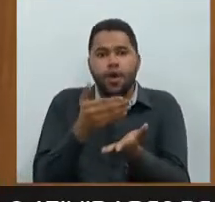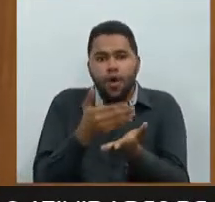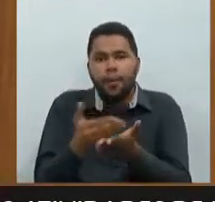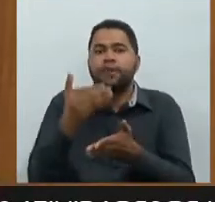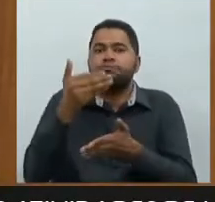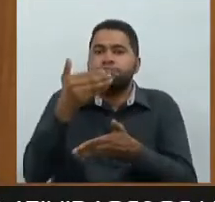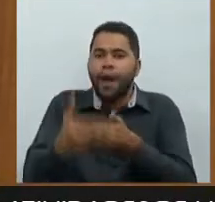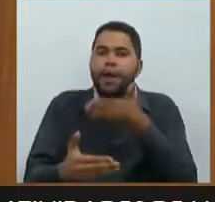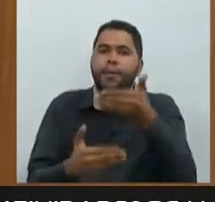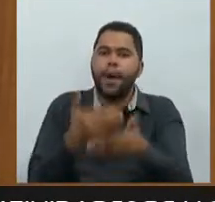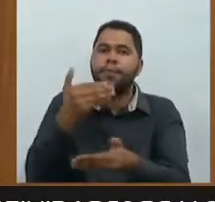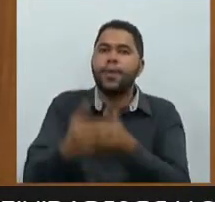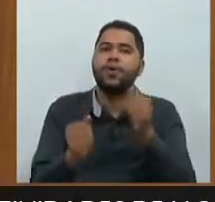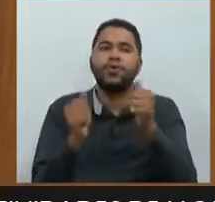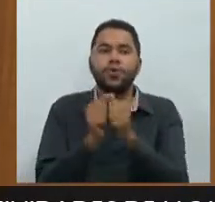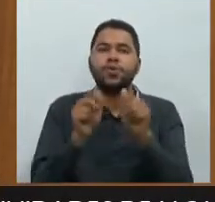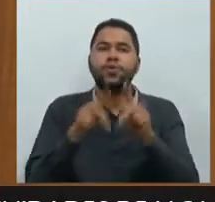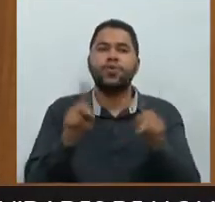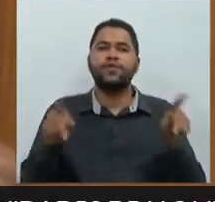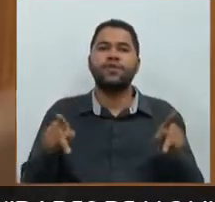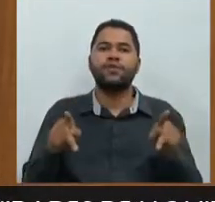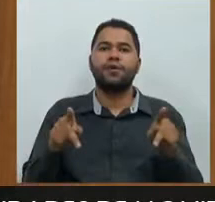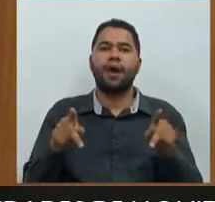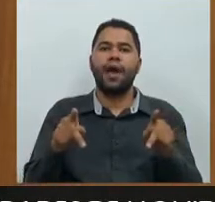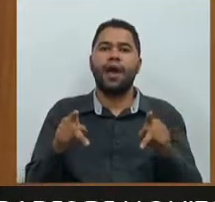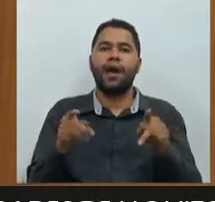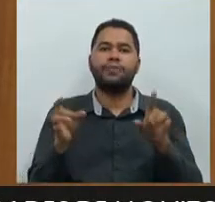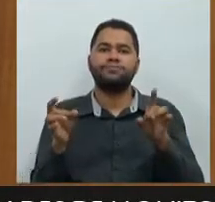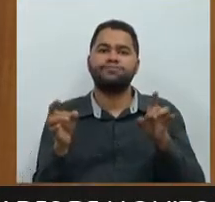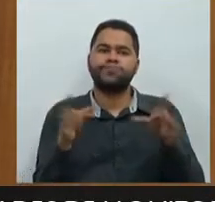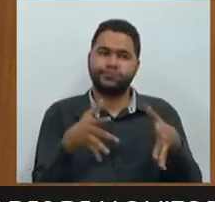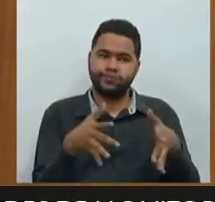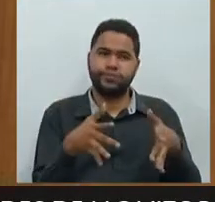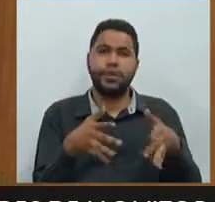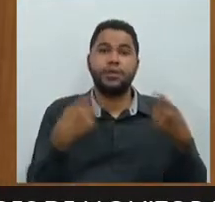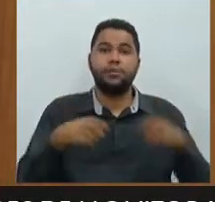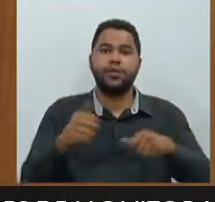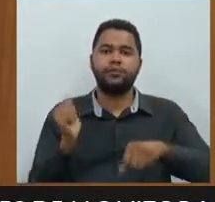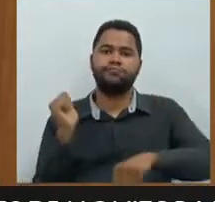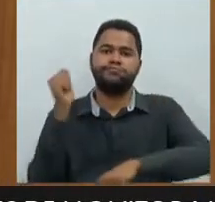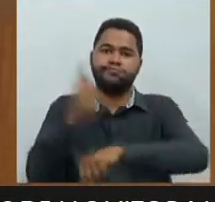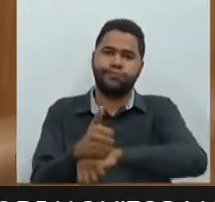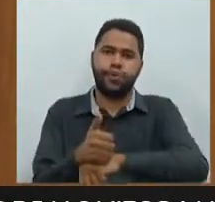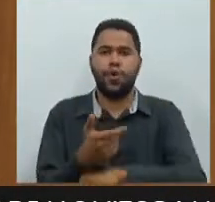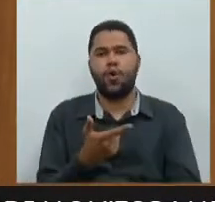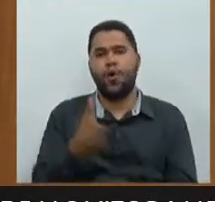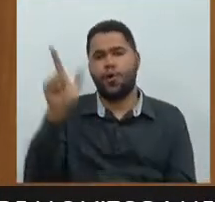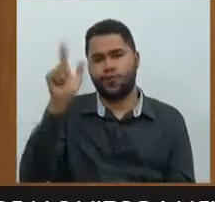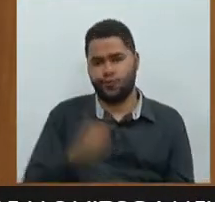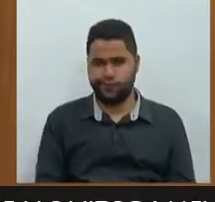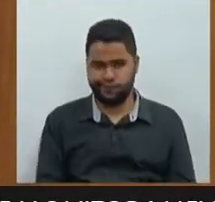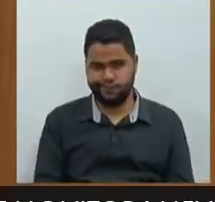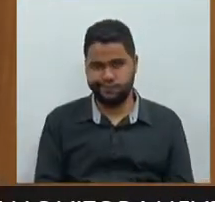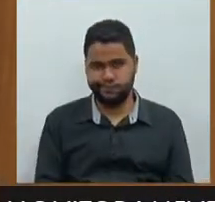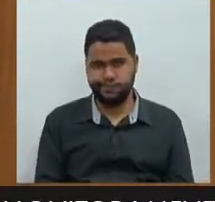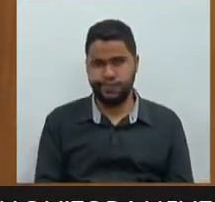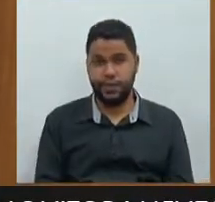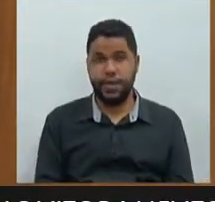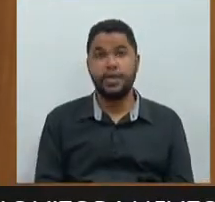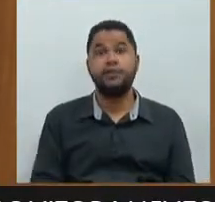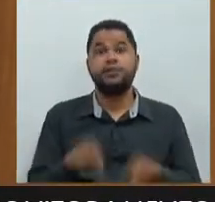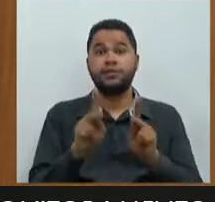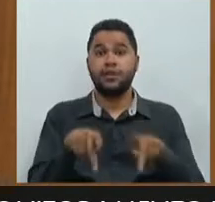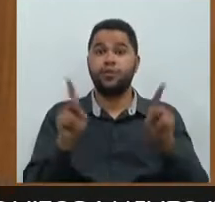o ritmo com aquele professor, o professor é dispensado da escola e precisa, no ano seguinte, contratar um novo professor. Se esse professor